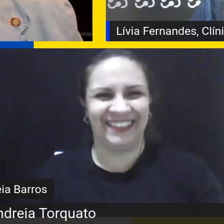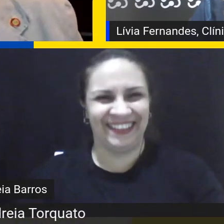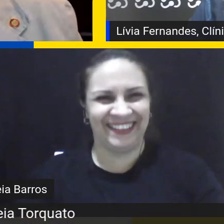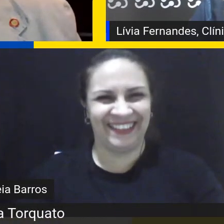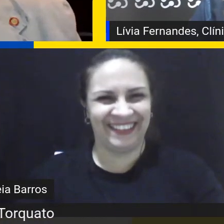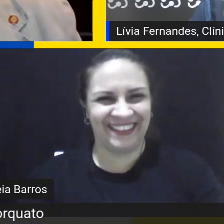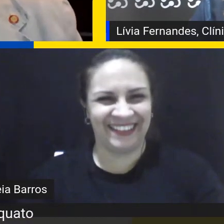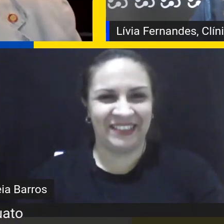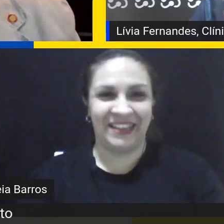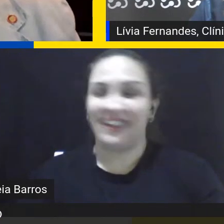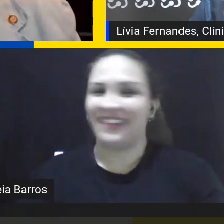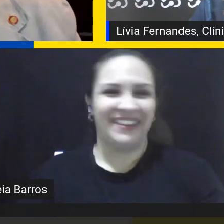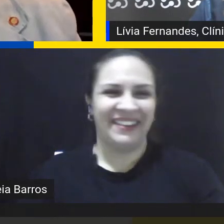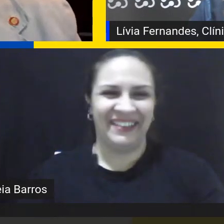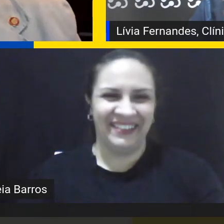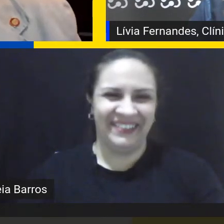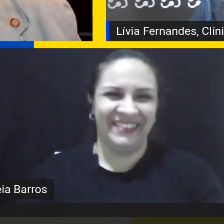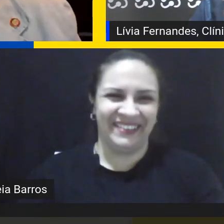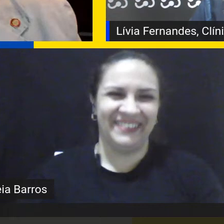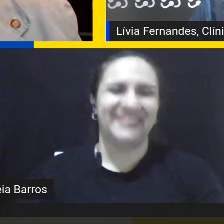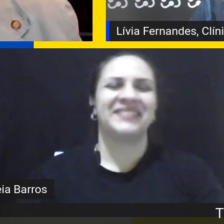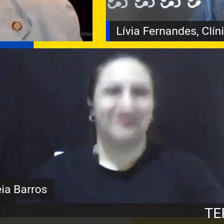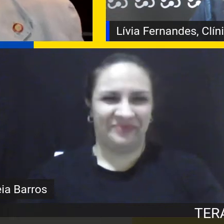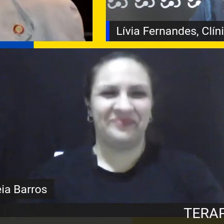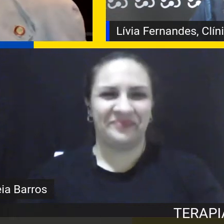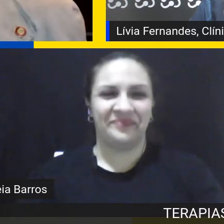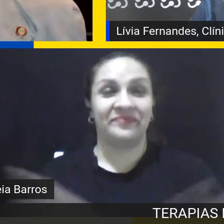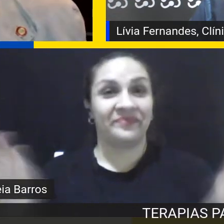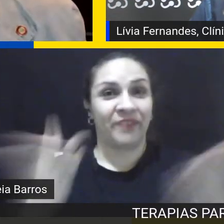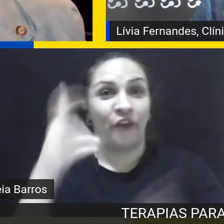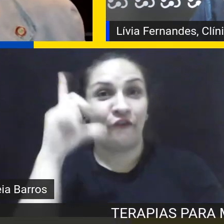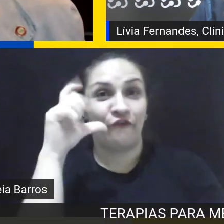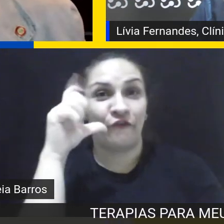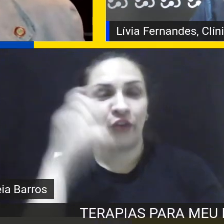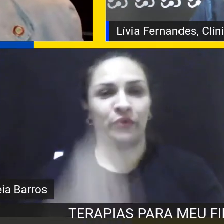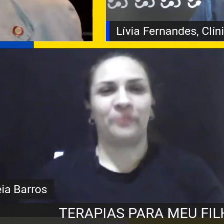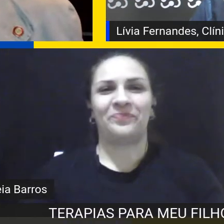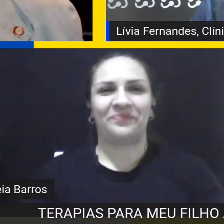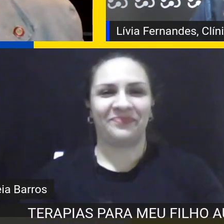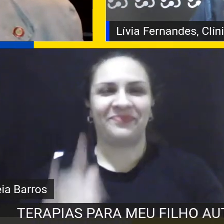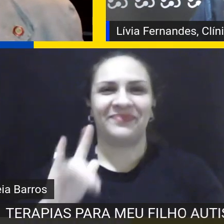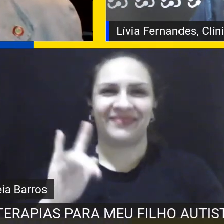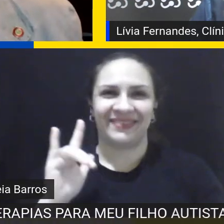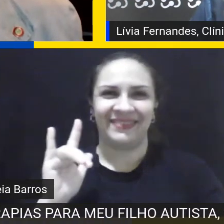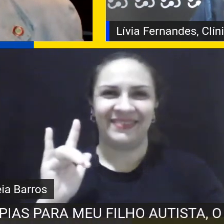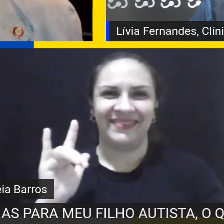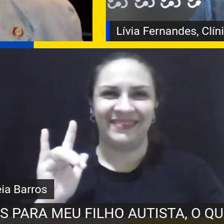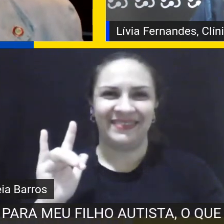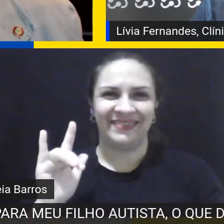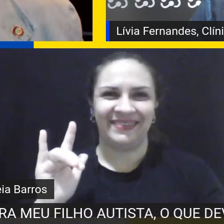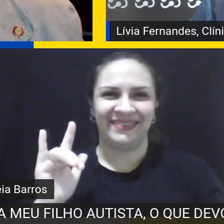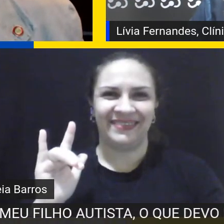Vai fazer, então tá. Nós vamos fazer uma foto agora, tá bom? Vamos lá.